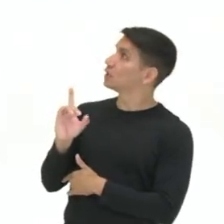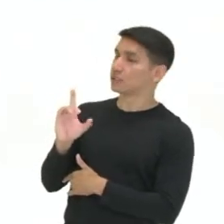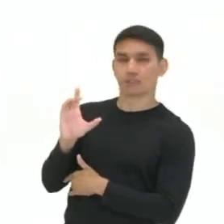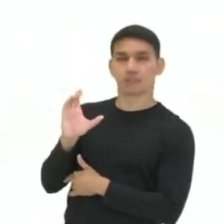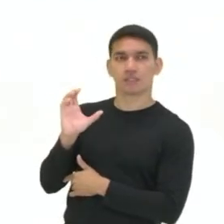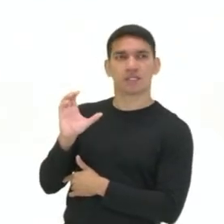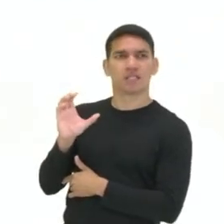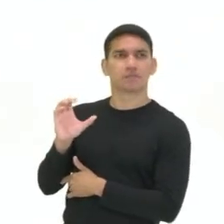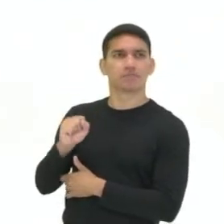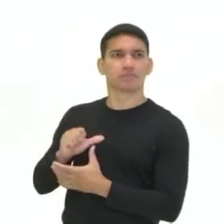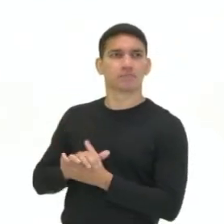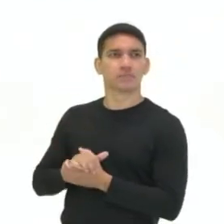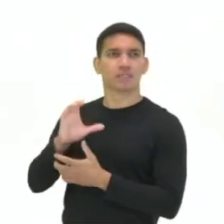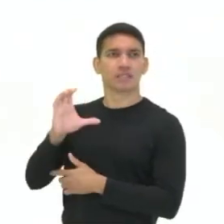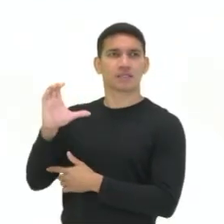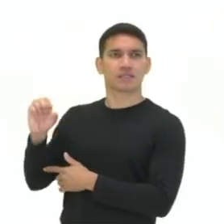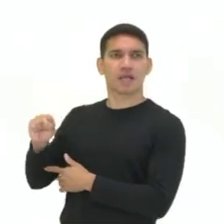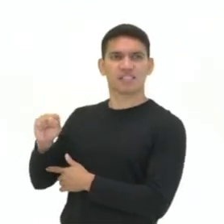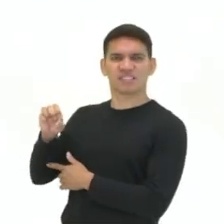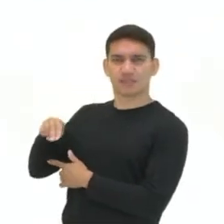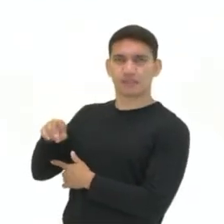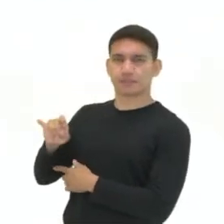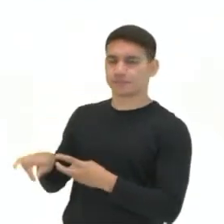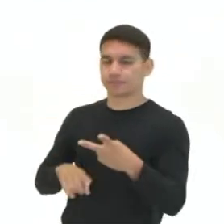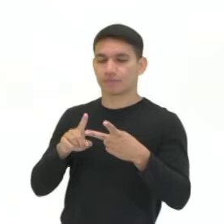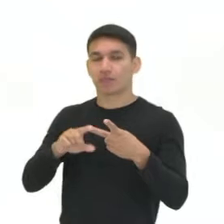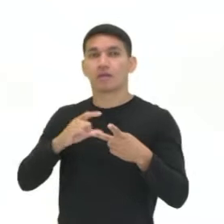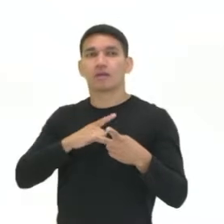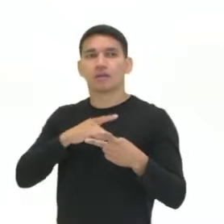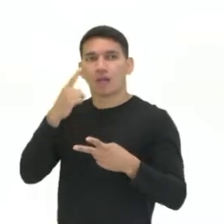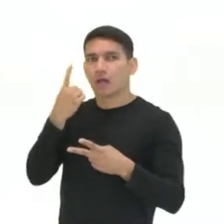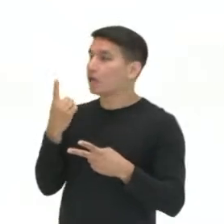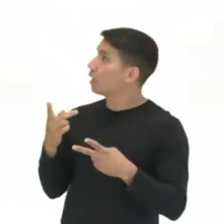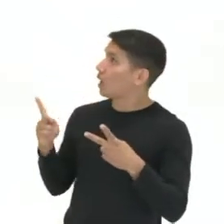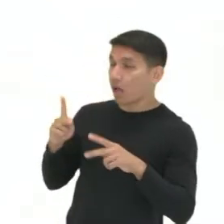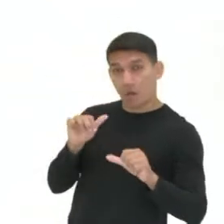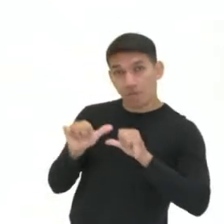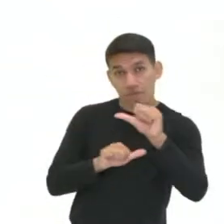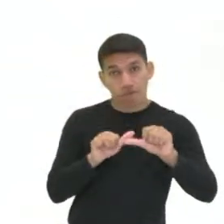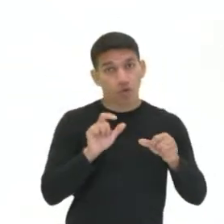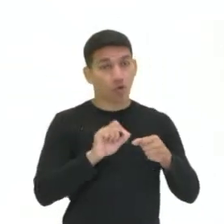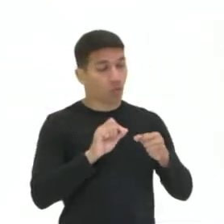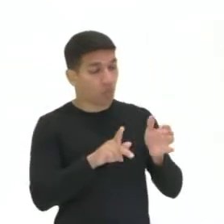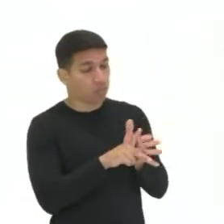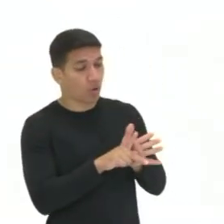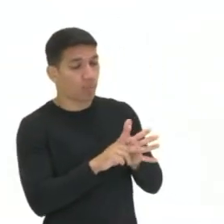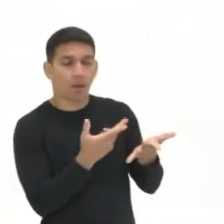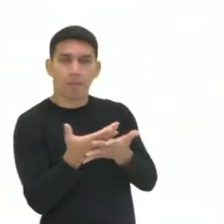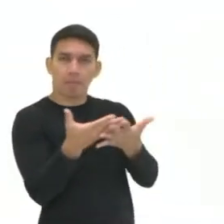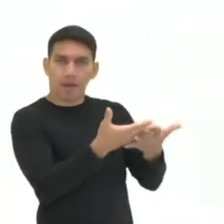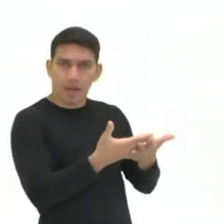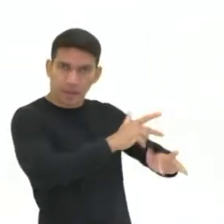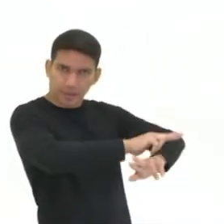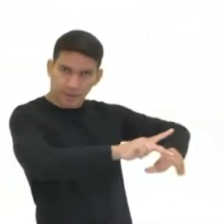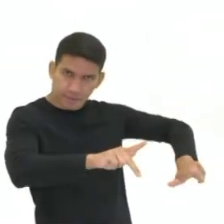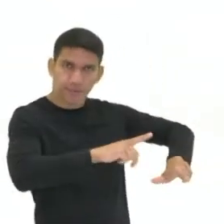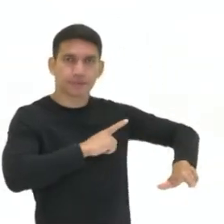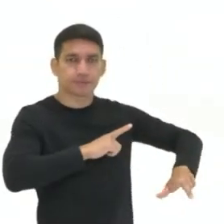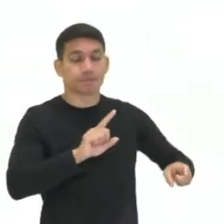Vargas, que é uma companhia que transforma os recursos minerais que a Vale do Rio Doce, que foi